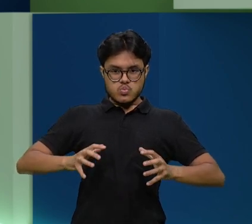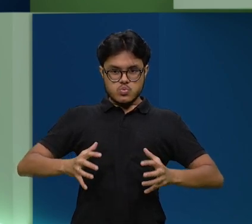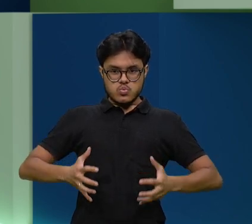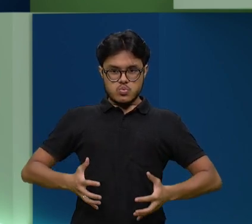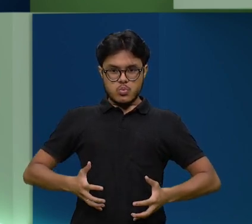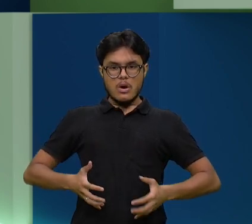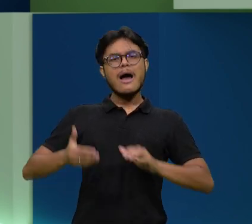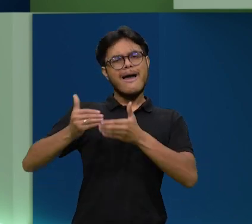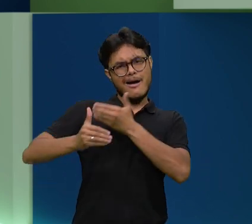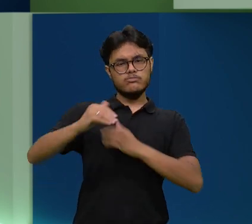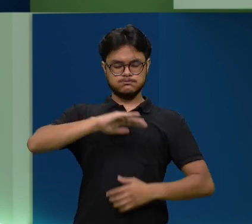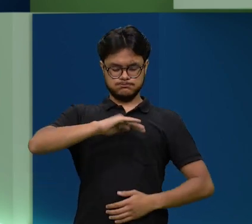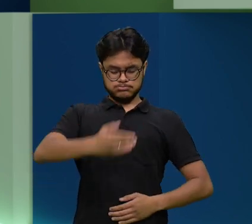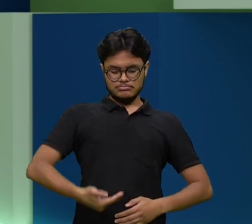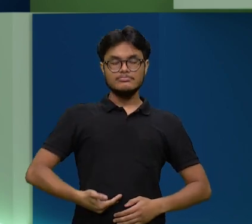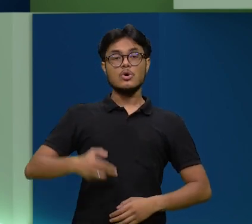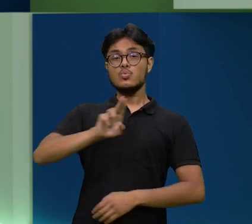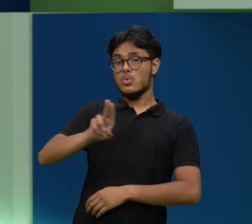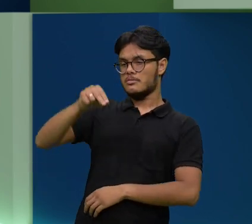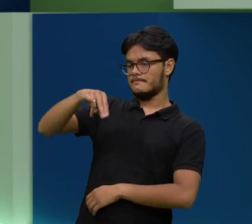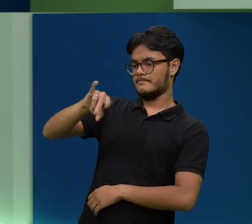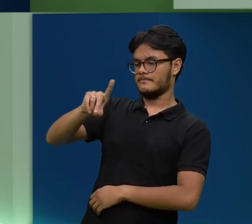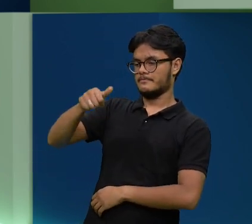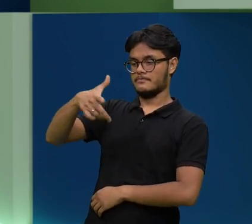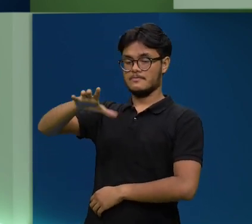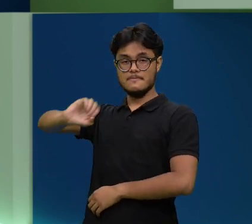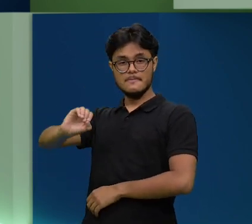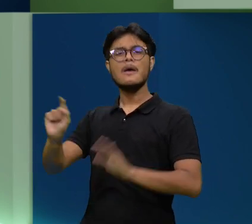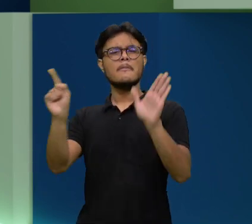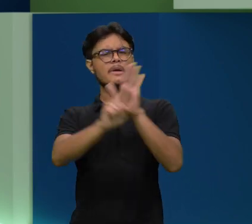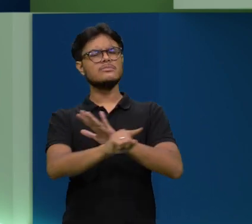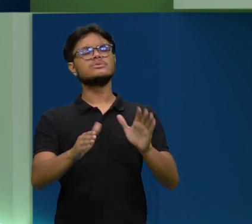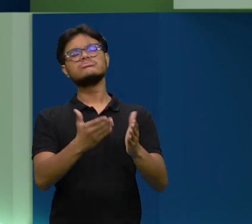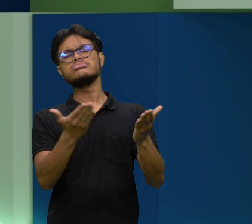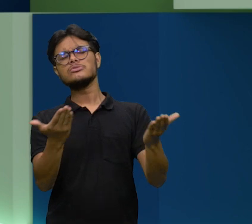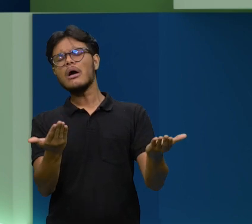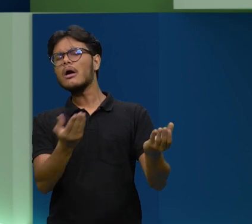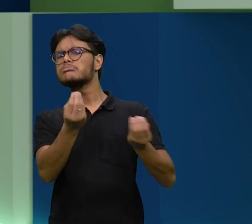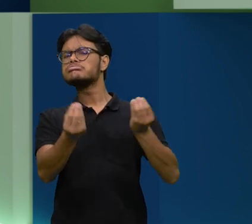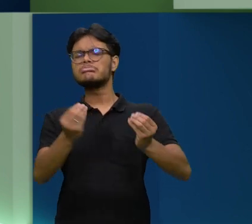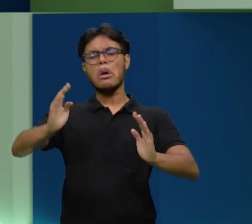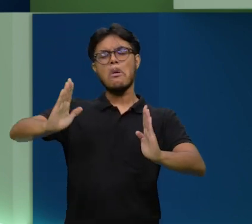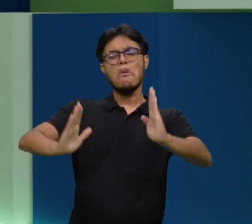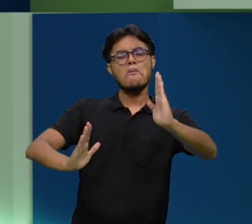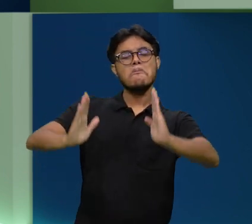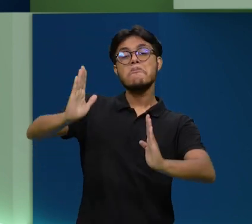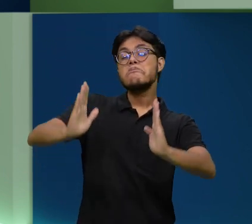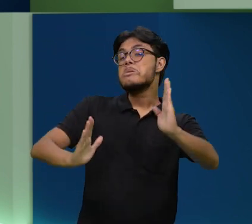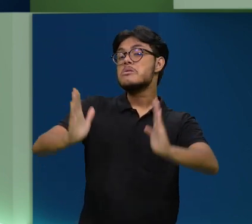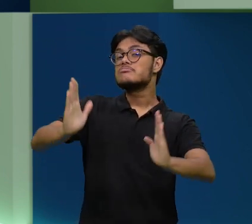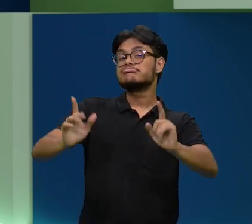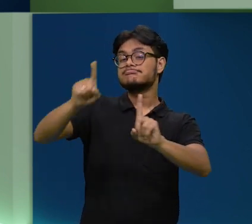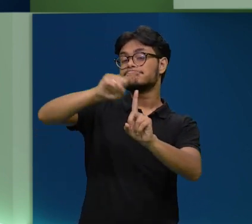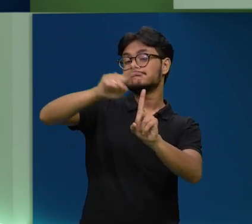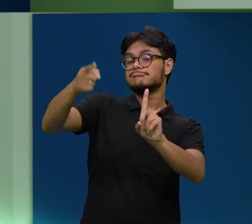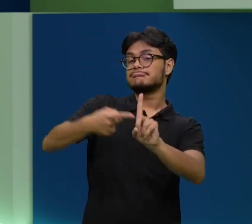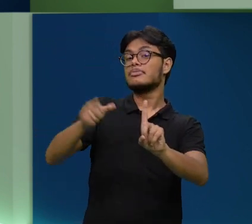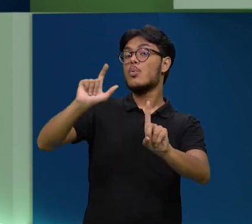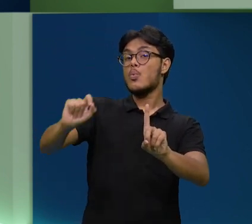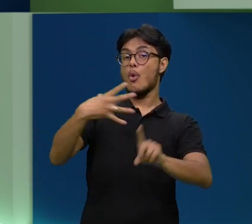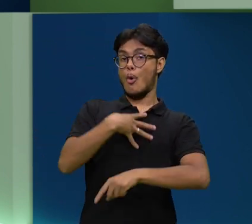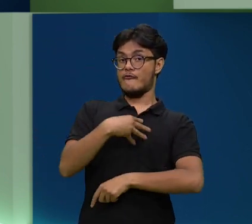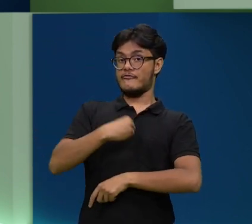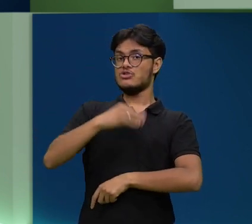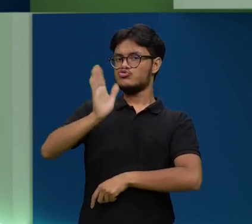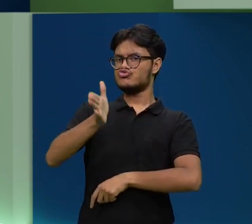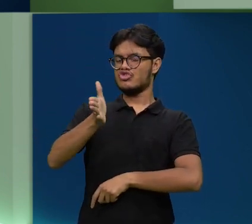que pode ser questão de prova. Ele pode perguntar como é denominada a fase embrionária